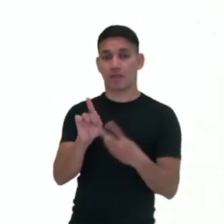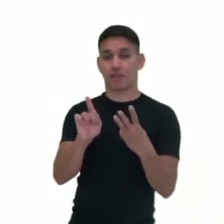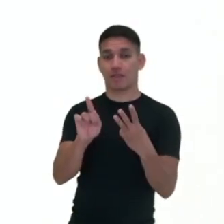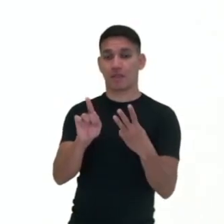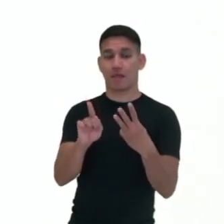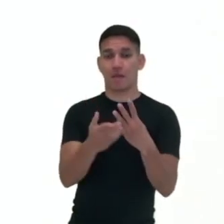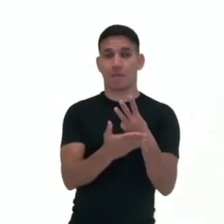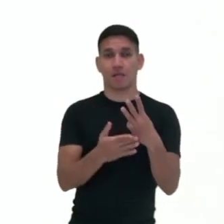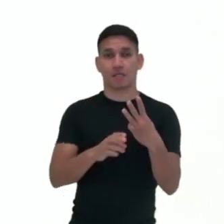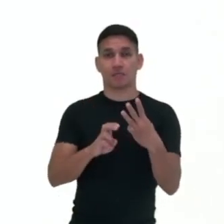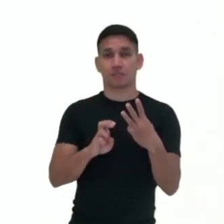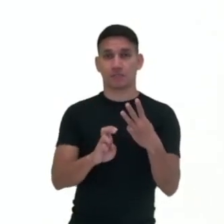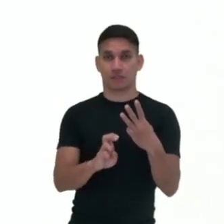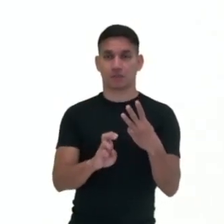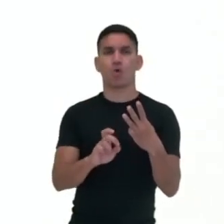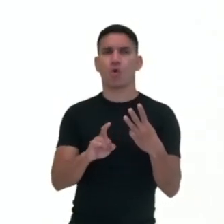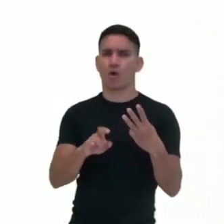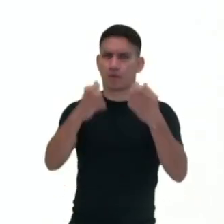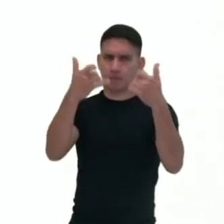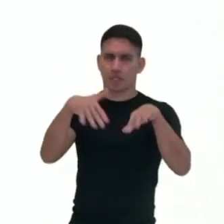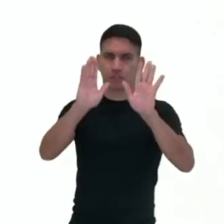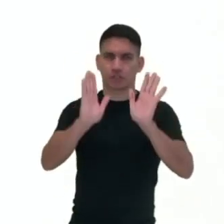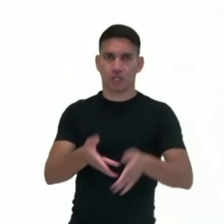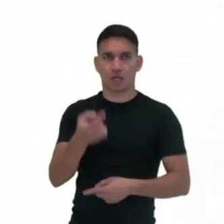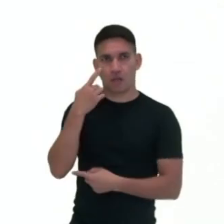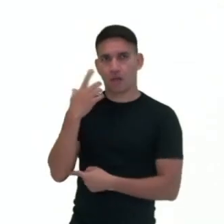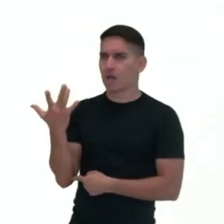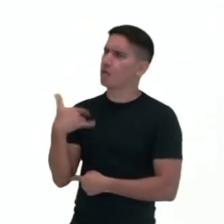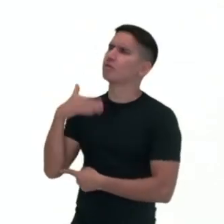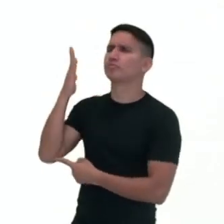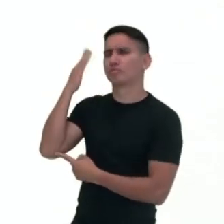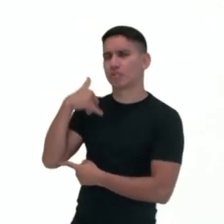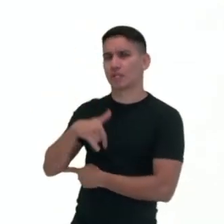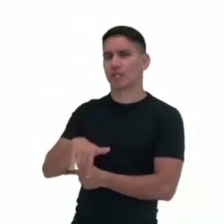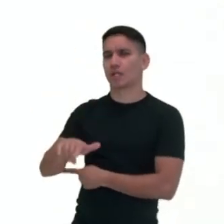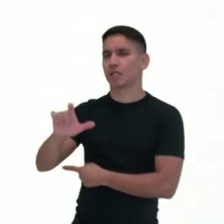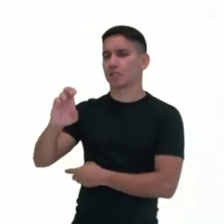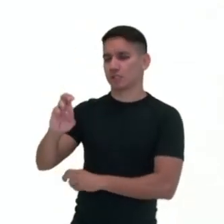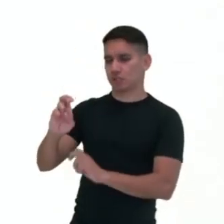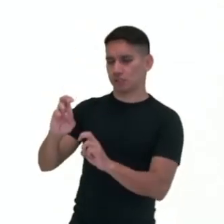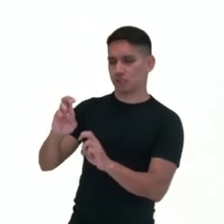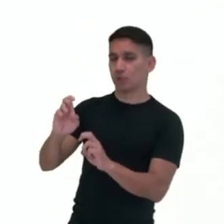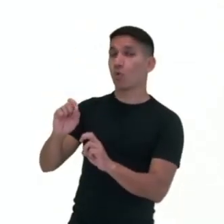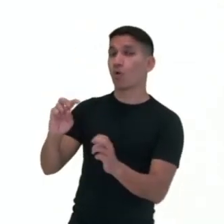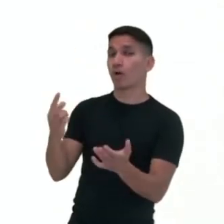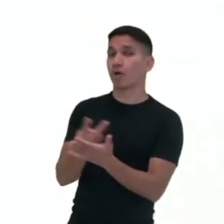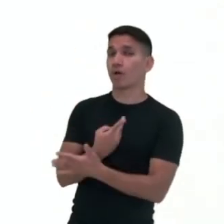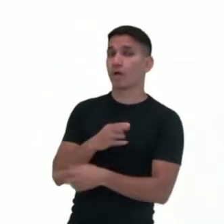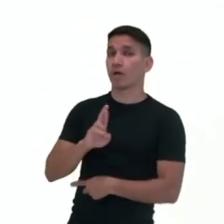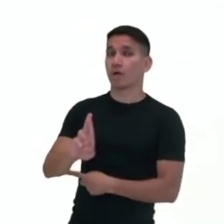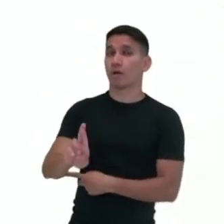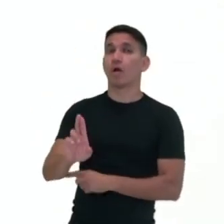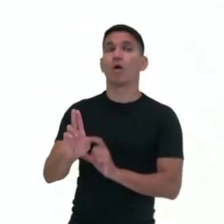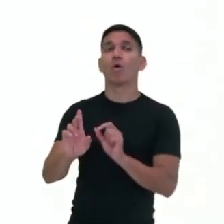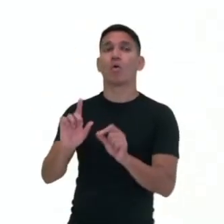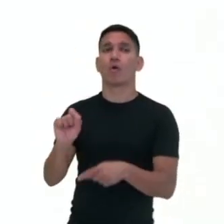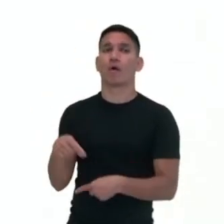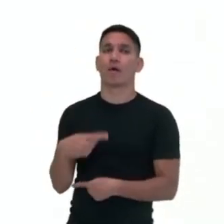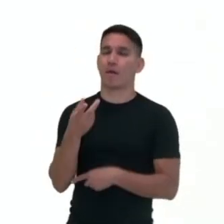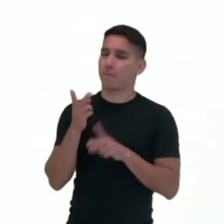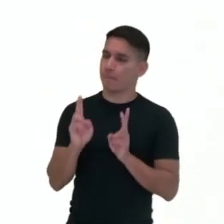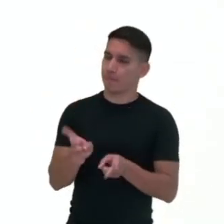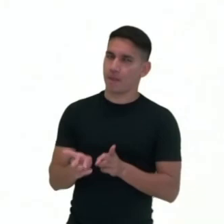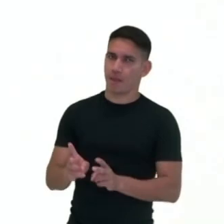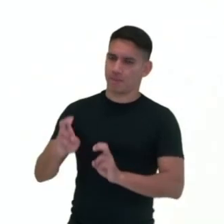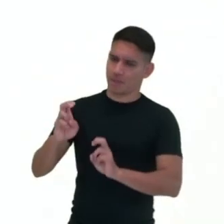eu acabei de falar para vocês aqui. Eu já sei qual é o valor de log de 5 na base 5. Mesma